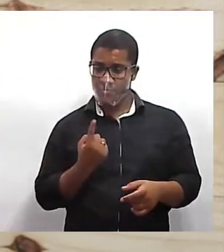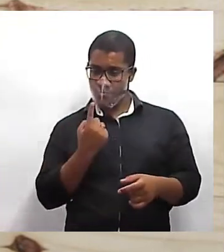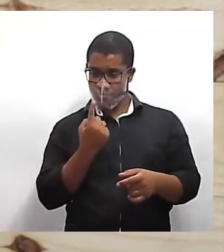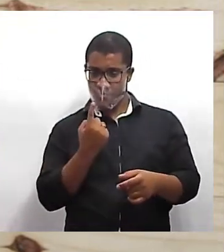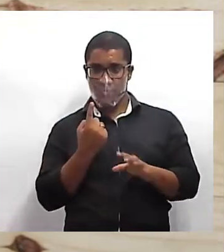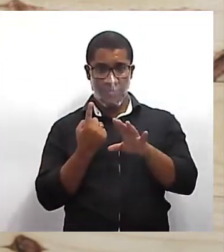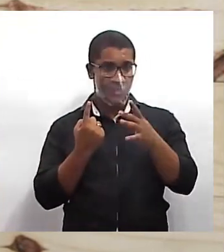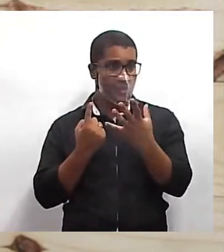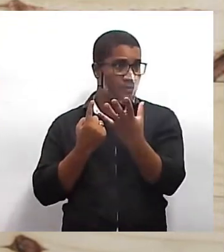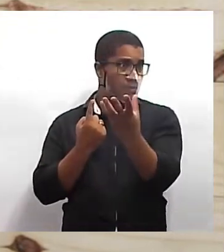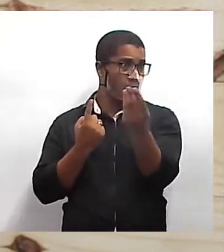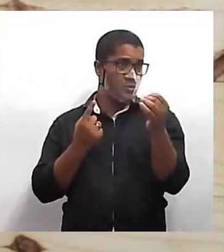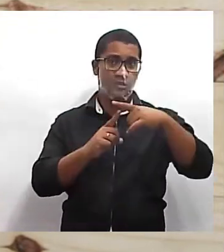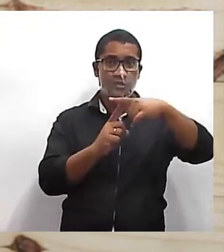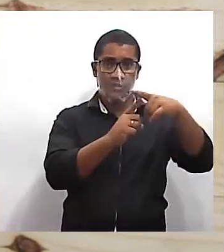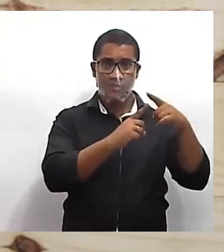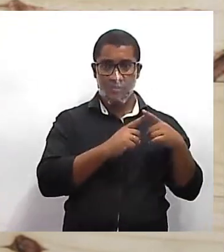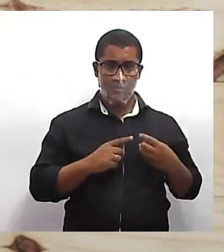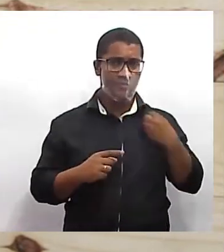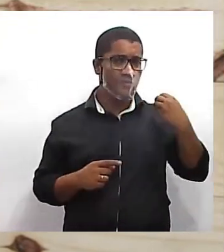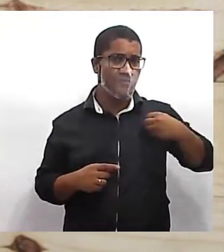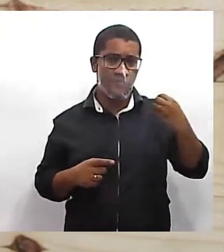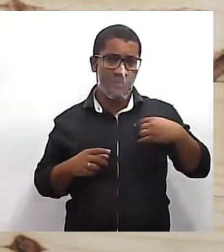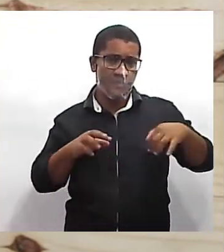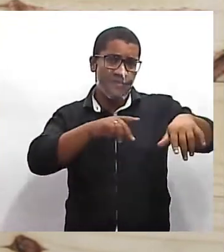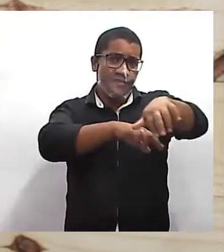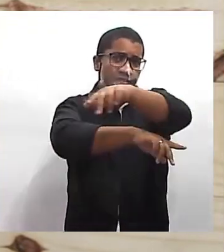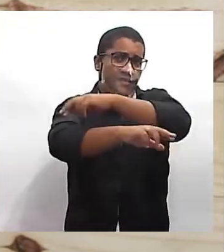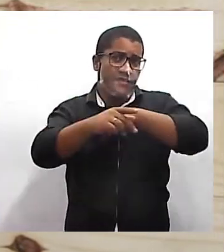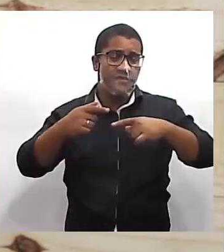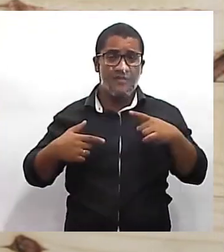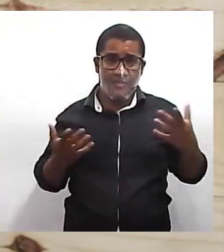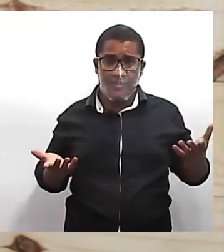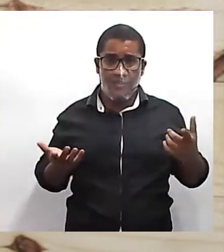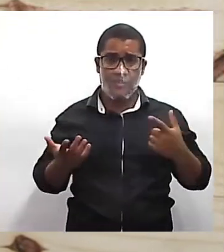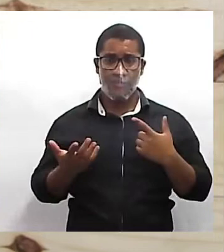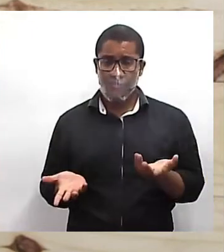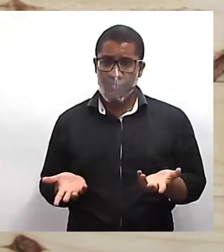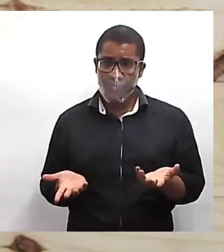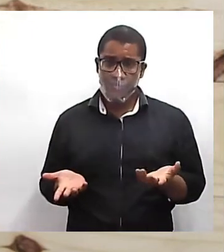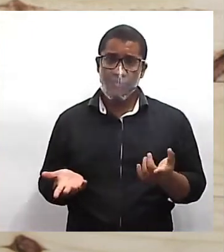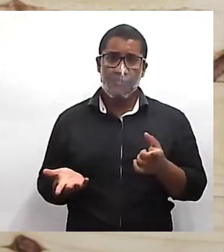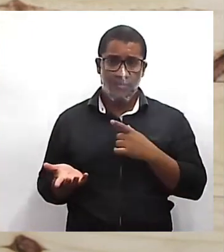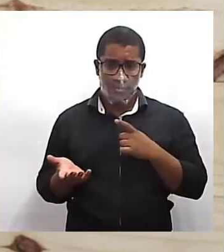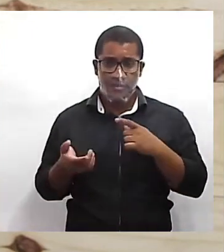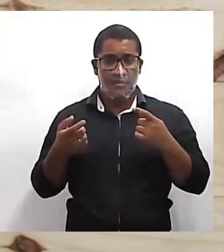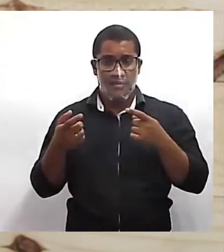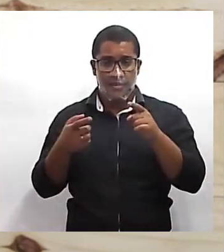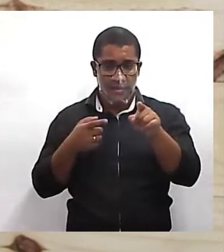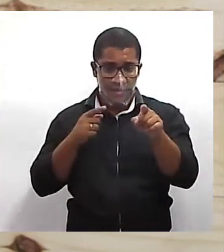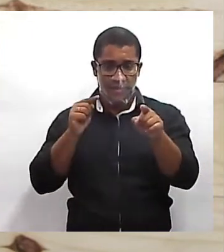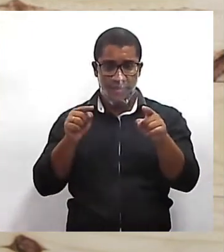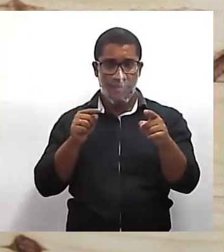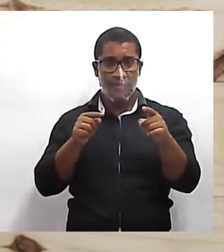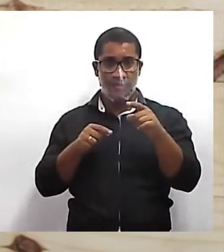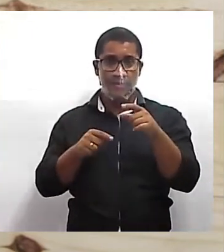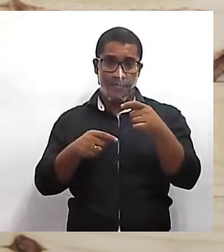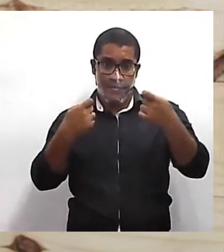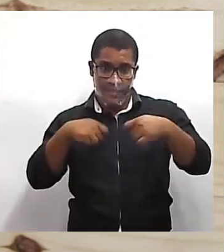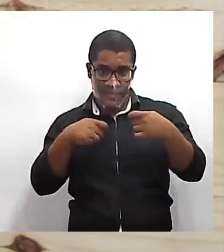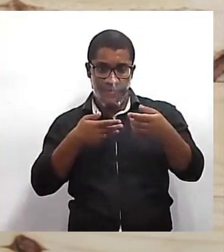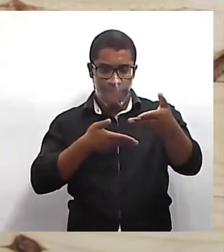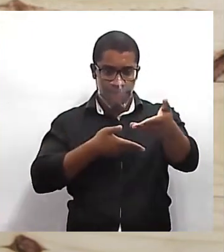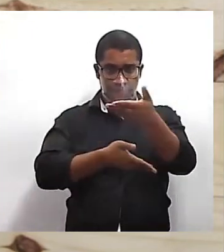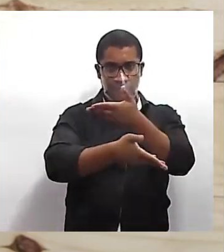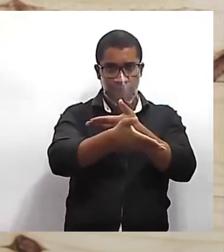existem nesse planeta. Então, há uma interdependência entre as espécies, há uma interdependência de nós com